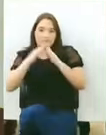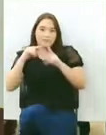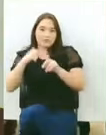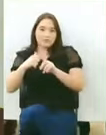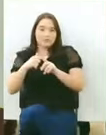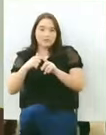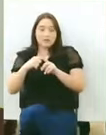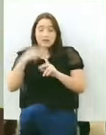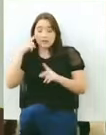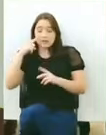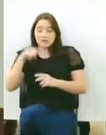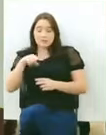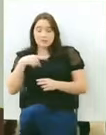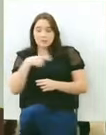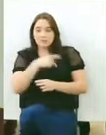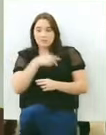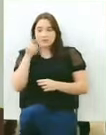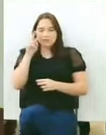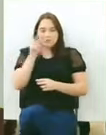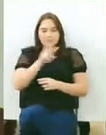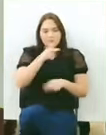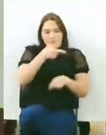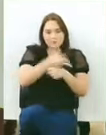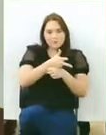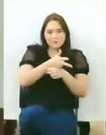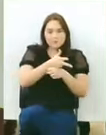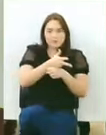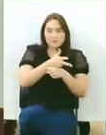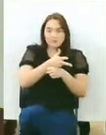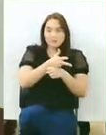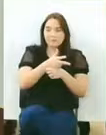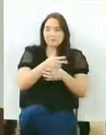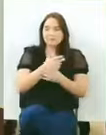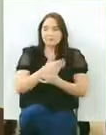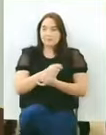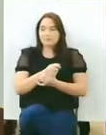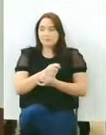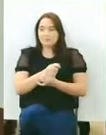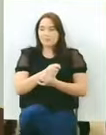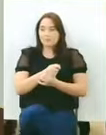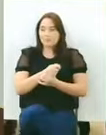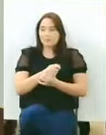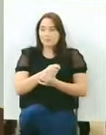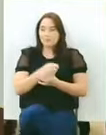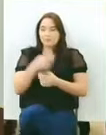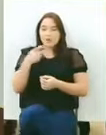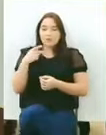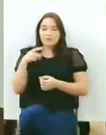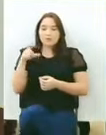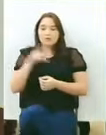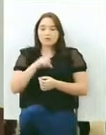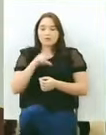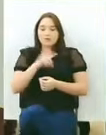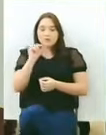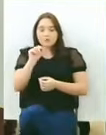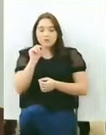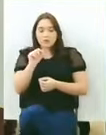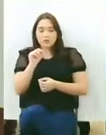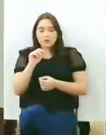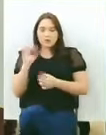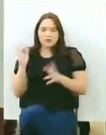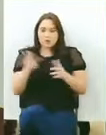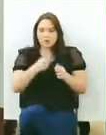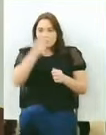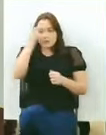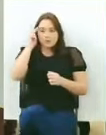semana eu assisti um daqueles vídeos que a gente ri porque não tem outra alternativa. O reverendo Franklin Ferreira, que é